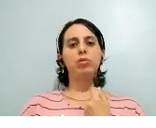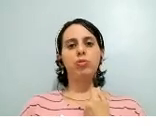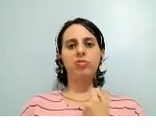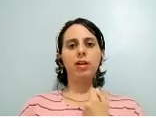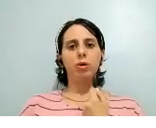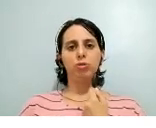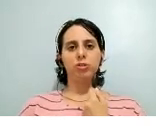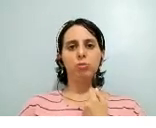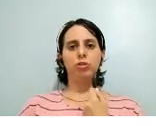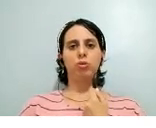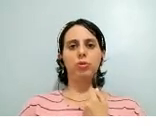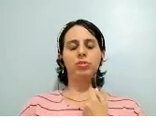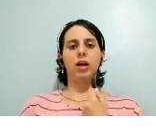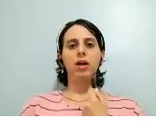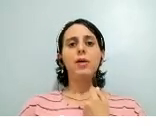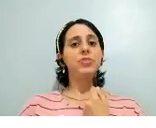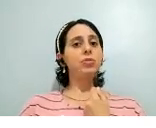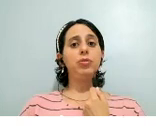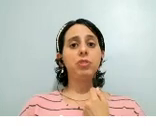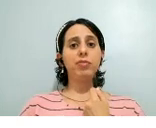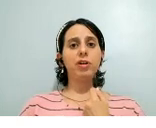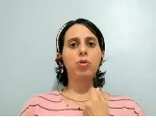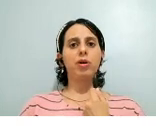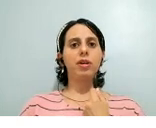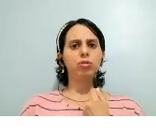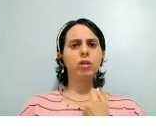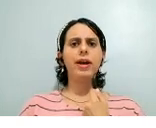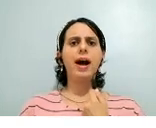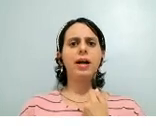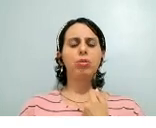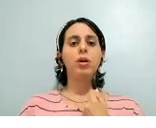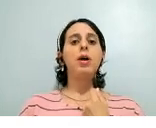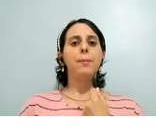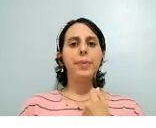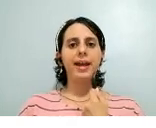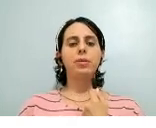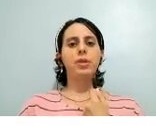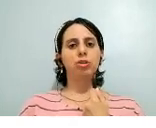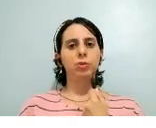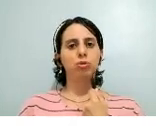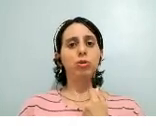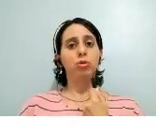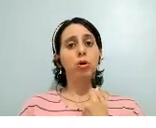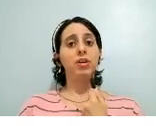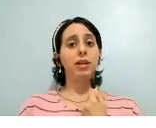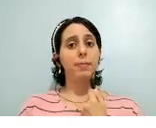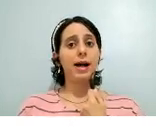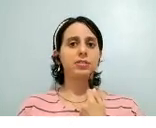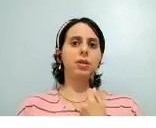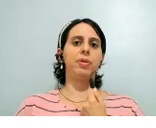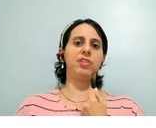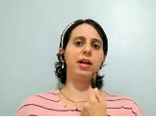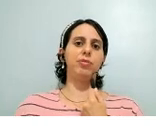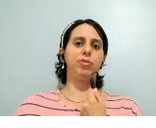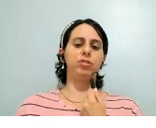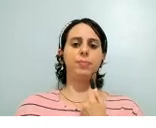máscara quando for falar com as outras pessoas, tá? Então, não tenham vergonha, isso não é errado. Peça para que as pessoas coloquem a